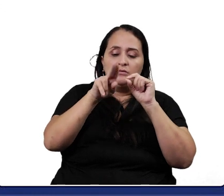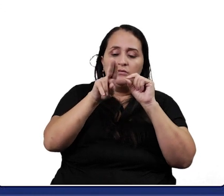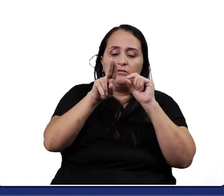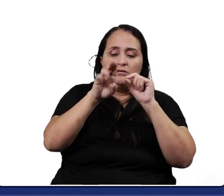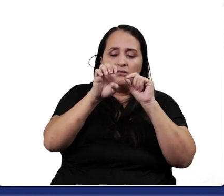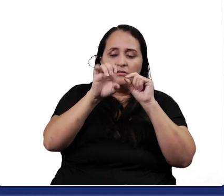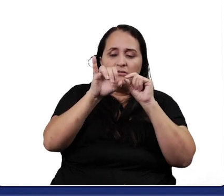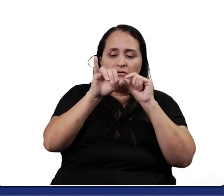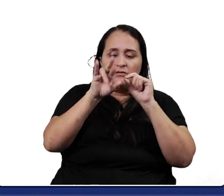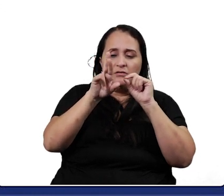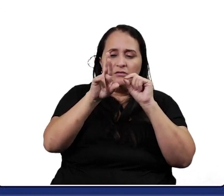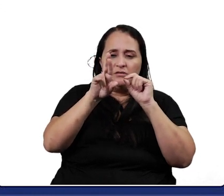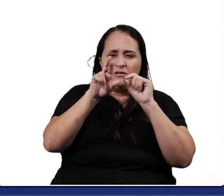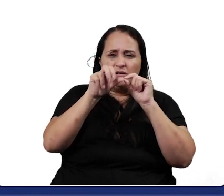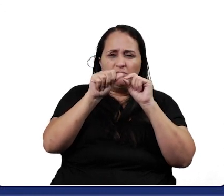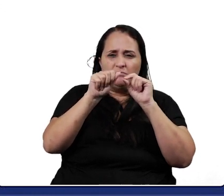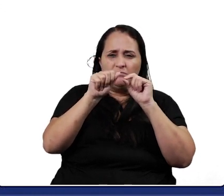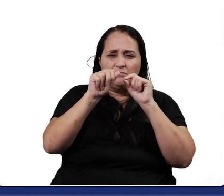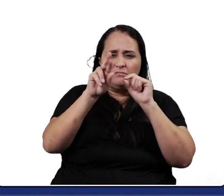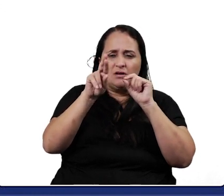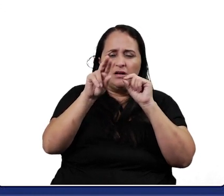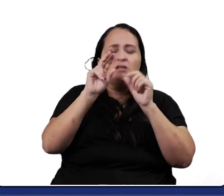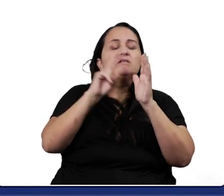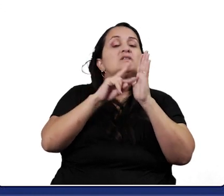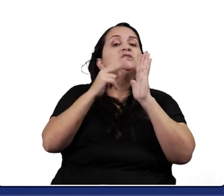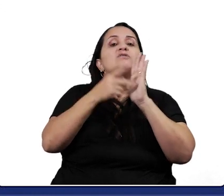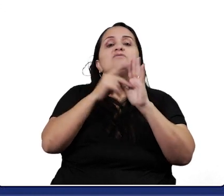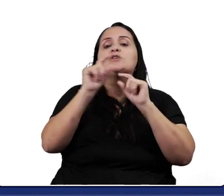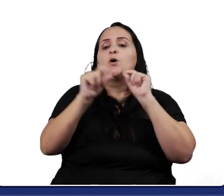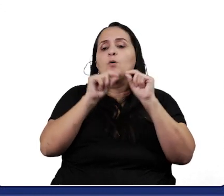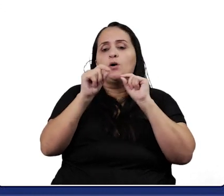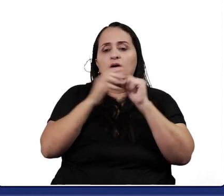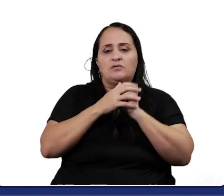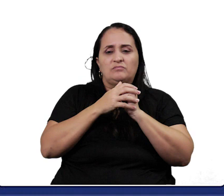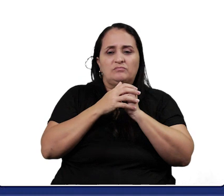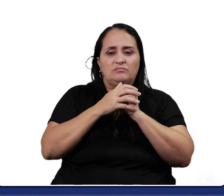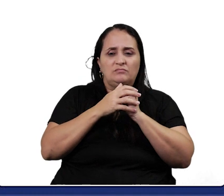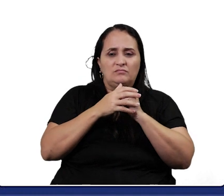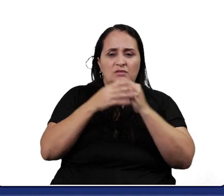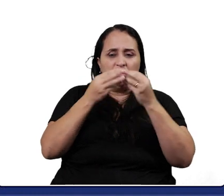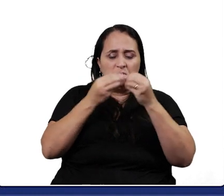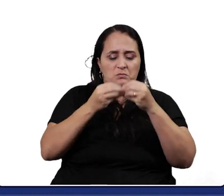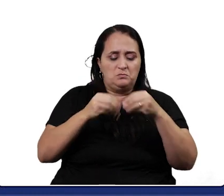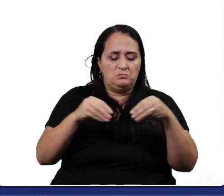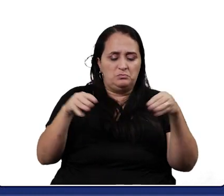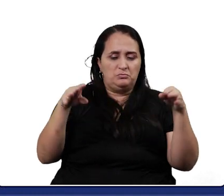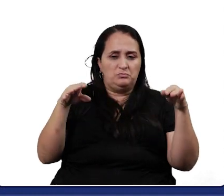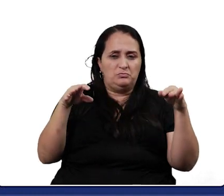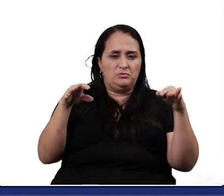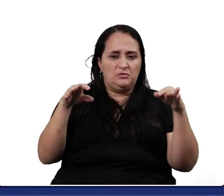queimar significa? Ela significa desperdiçar,